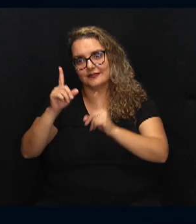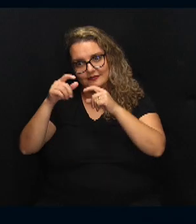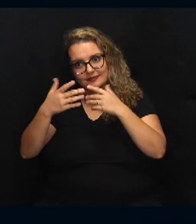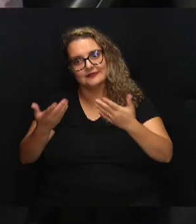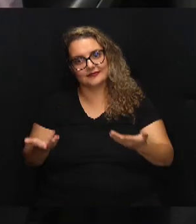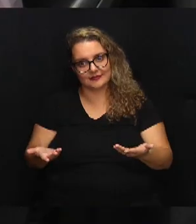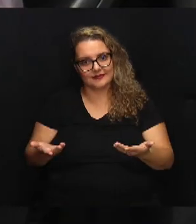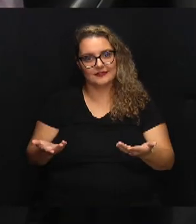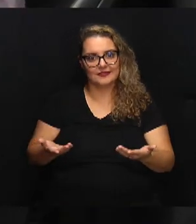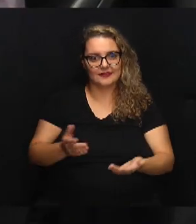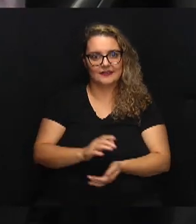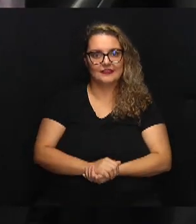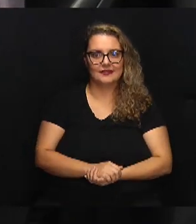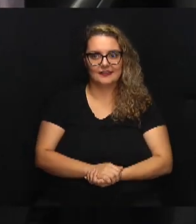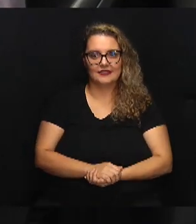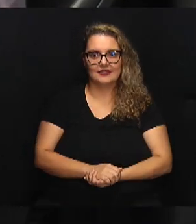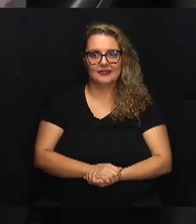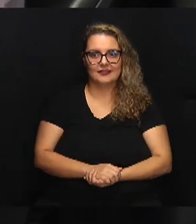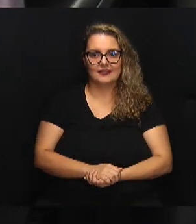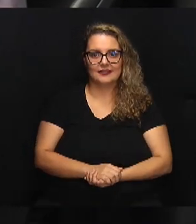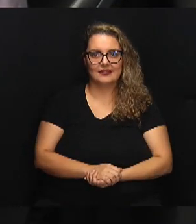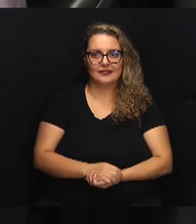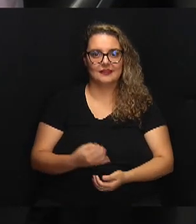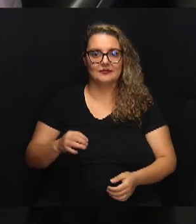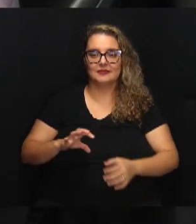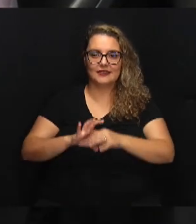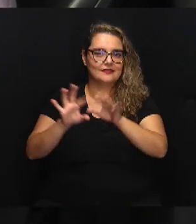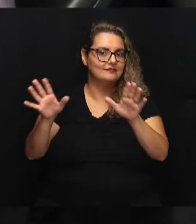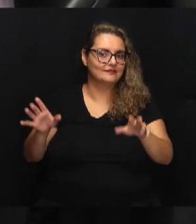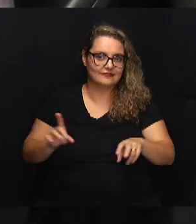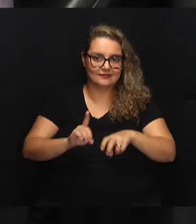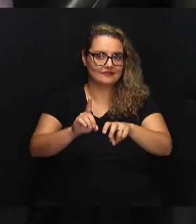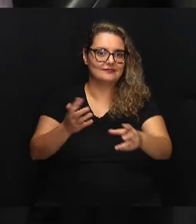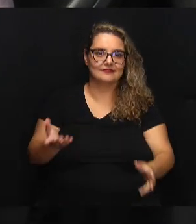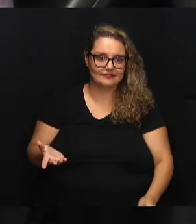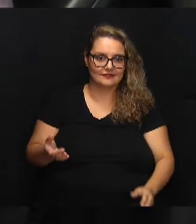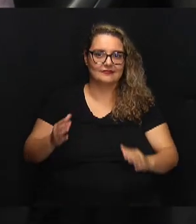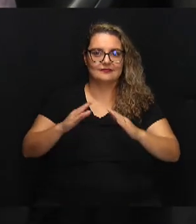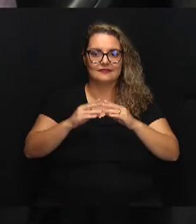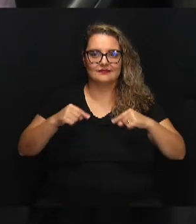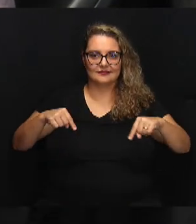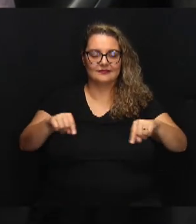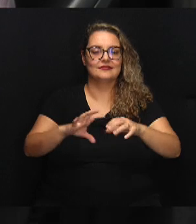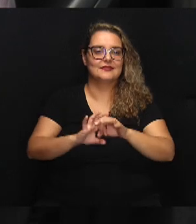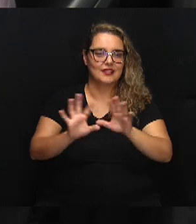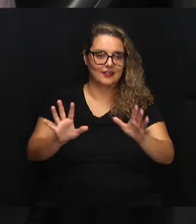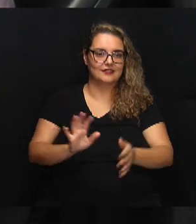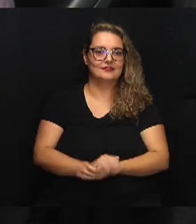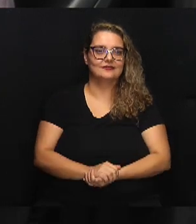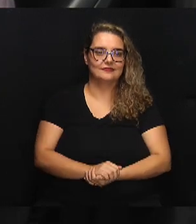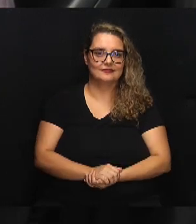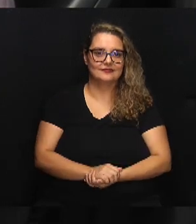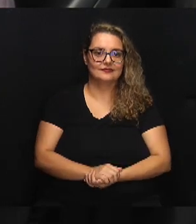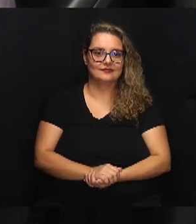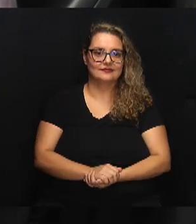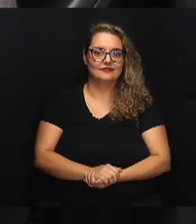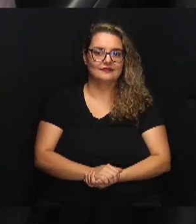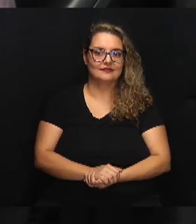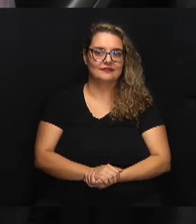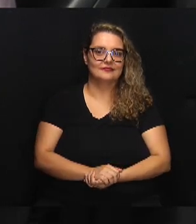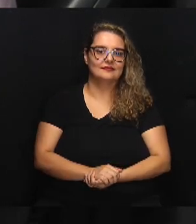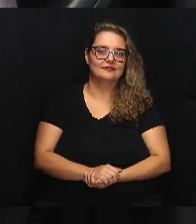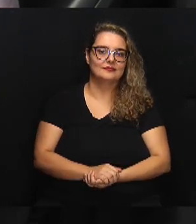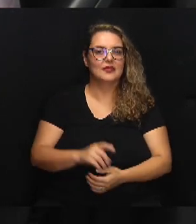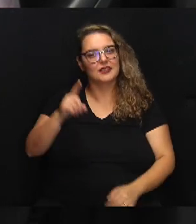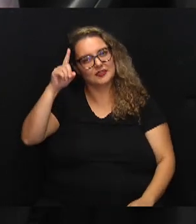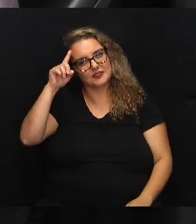passeia com ele se você não passeia? Aí eu tenho que deixar ele ali no quintal, né? Solto, né? Solto, né? Isso. Porque pelo menos vai... Mas dia sim,